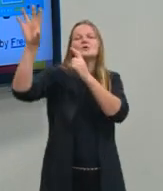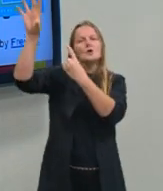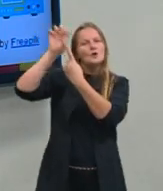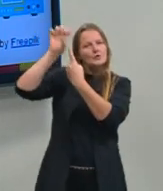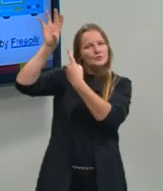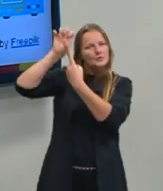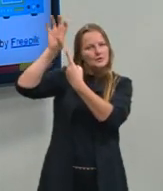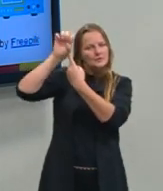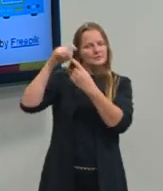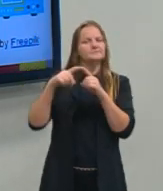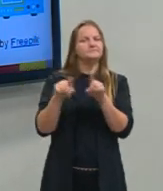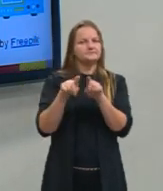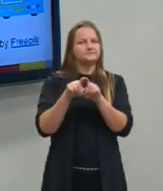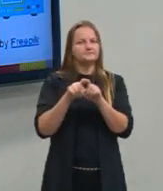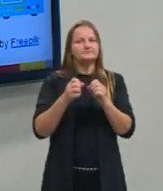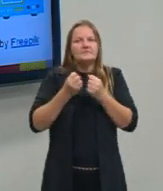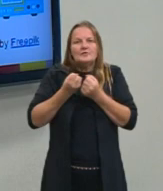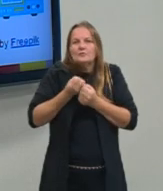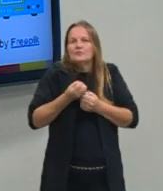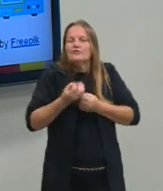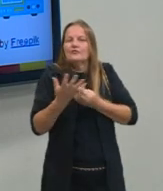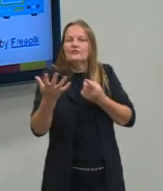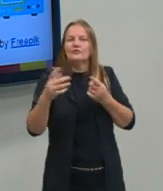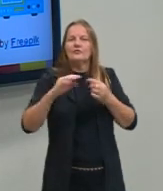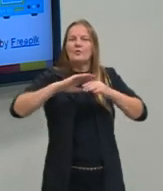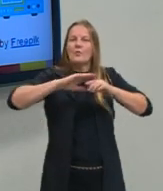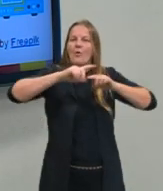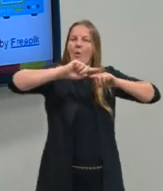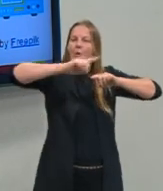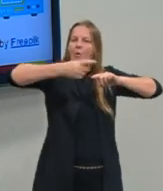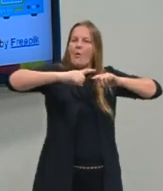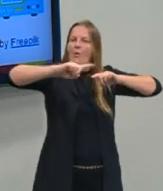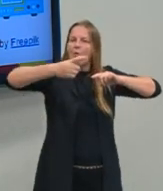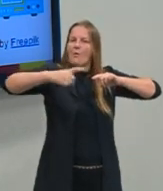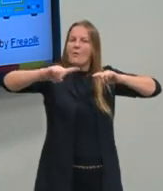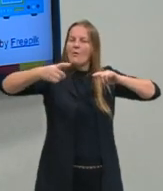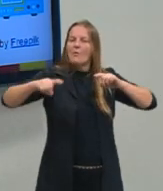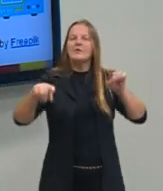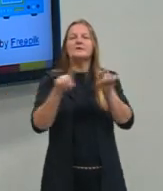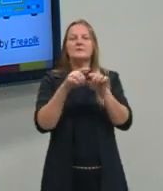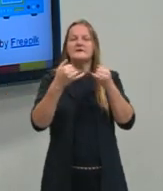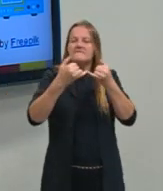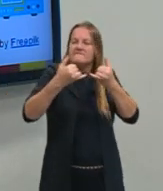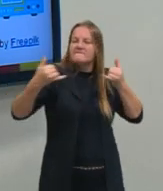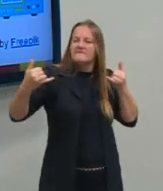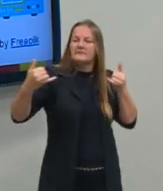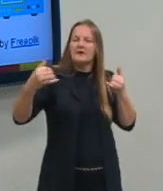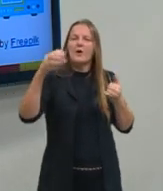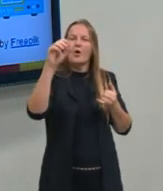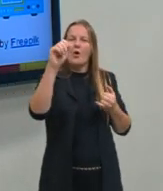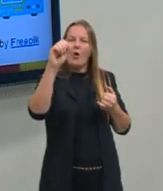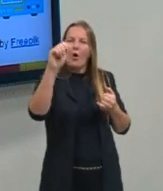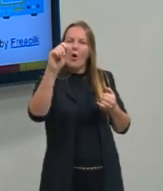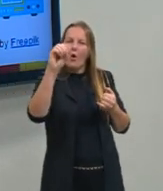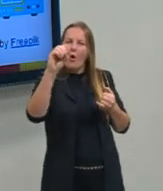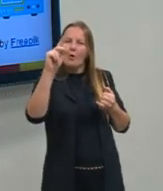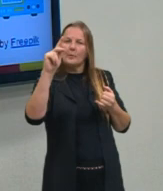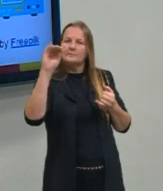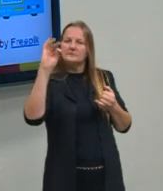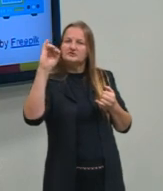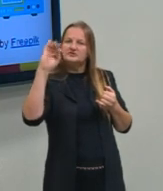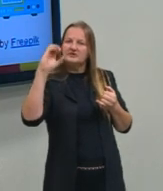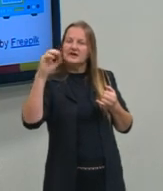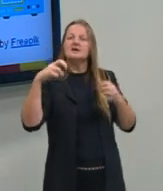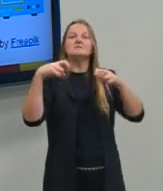antenas né são transmissões de ondas ou também por fibra óptica que é parte de um princípio